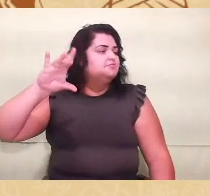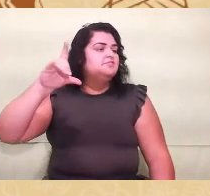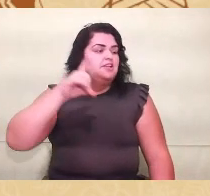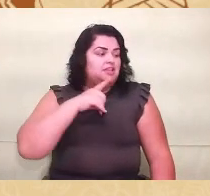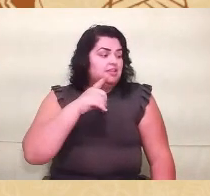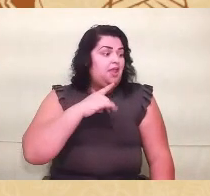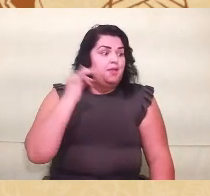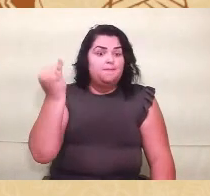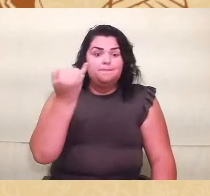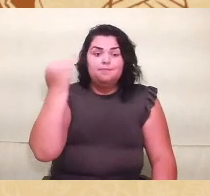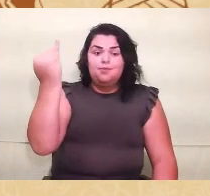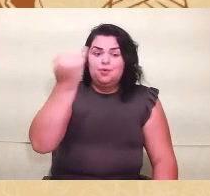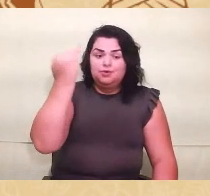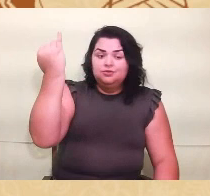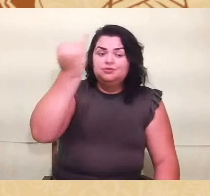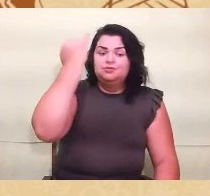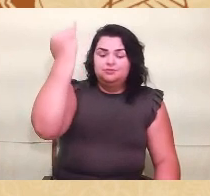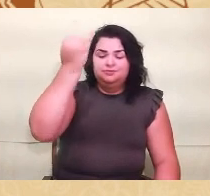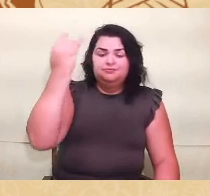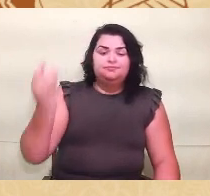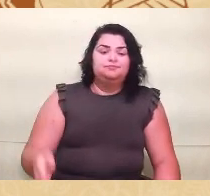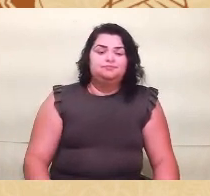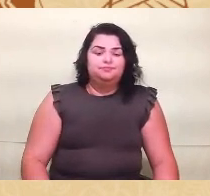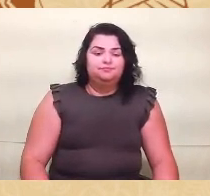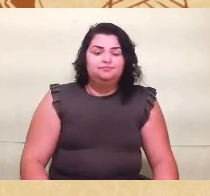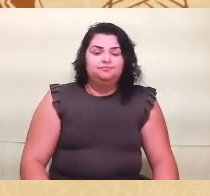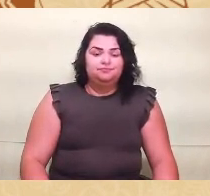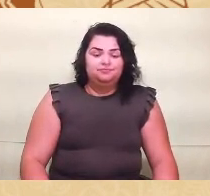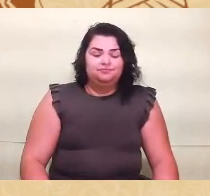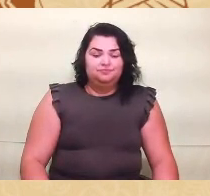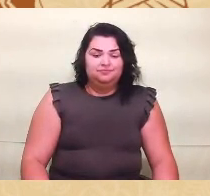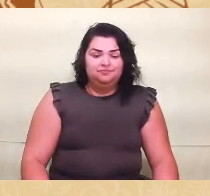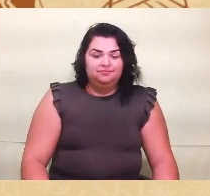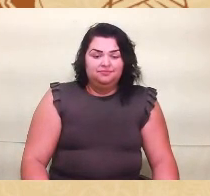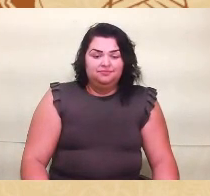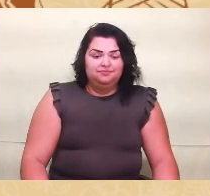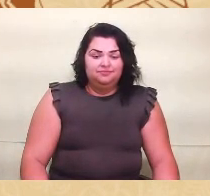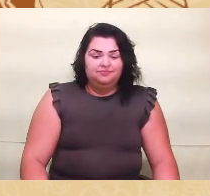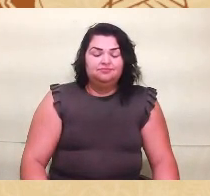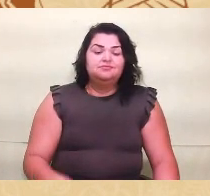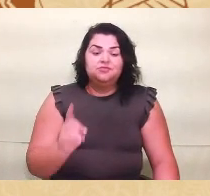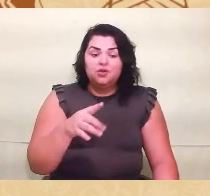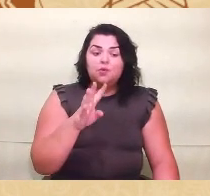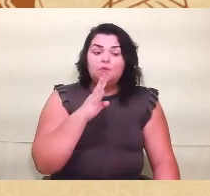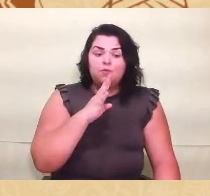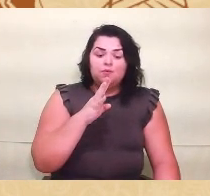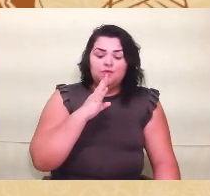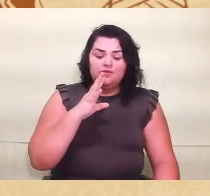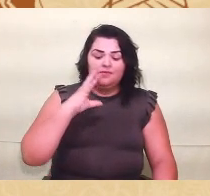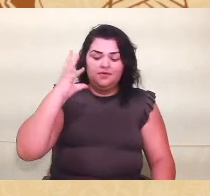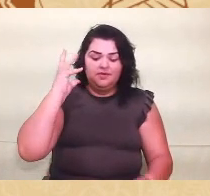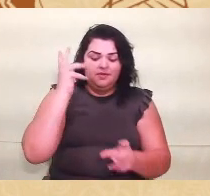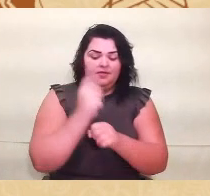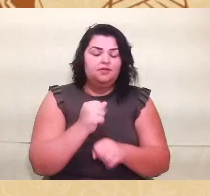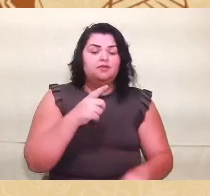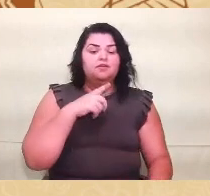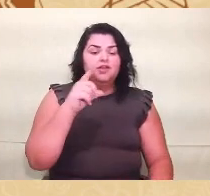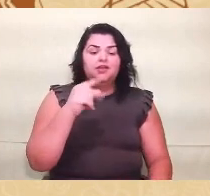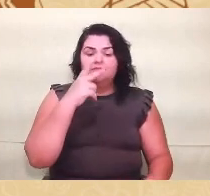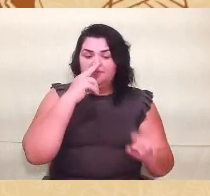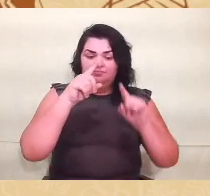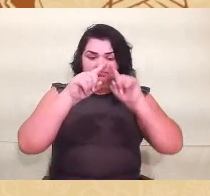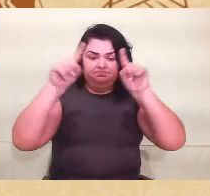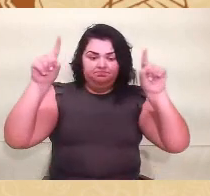divina do tronco da Jurema. O conhecimento acadêmico é quadrado,